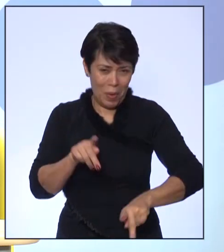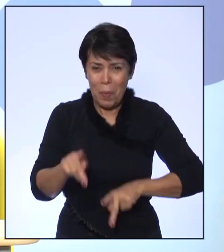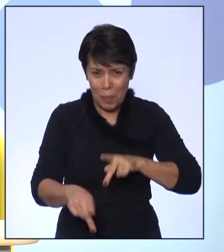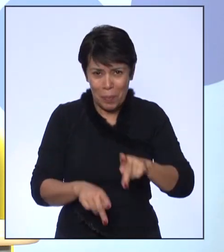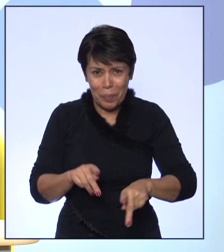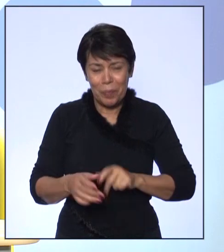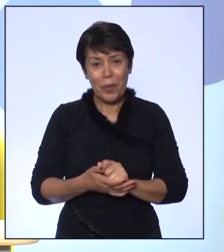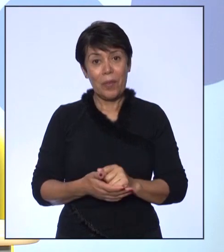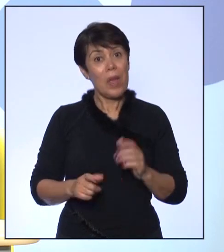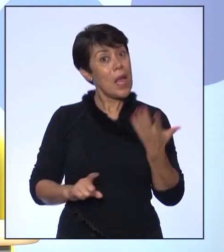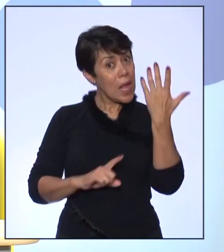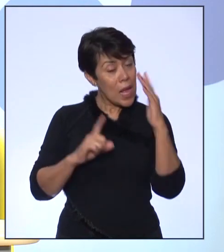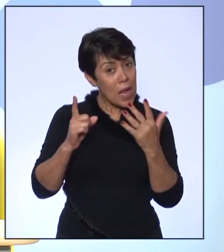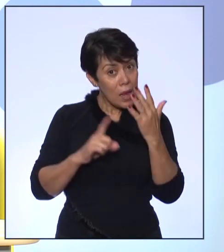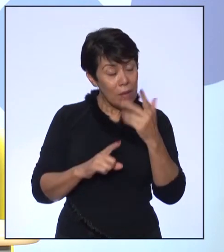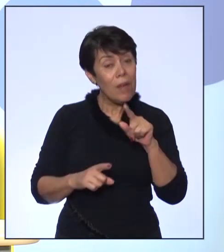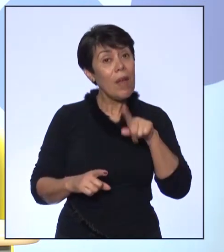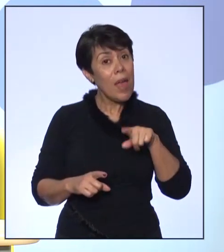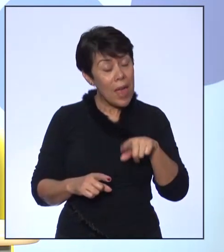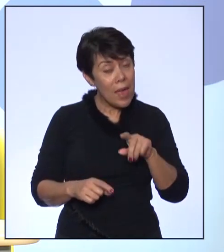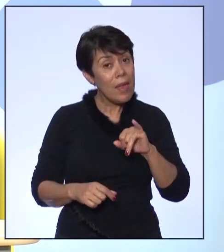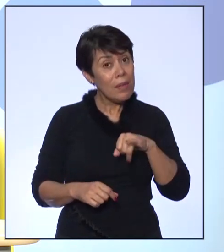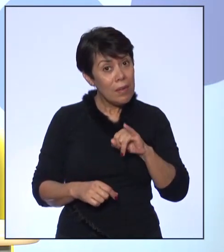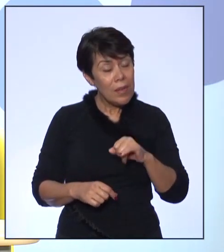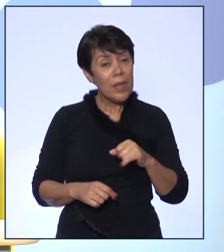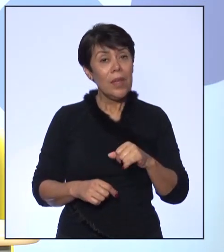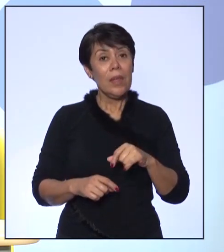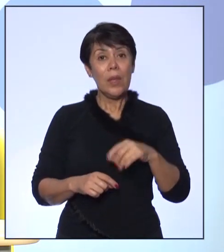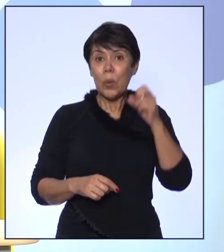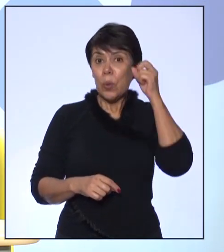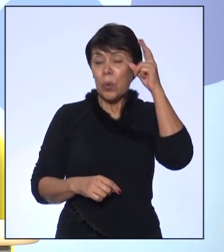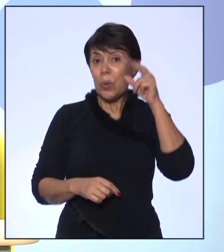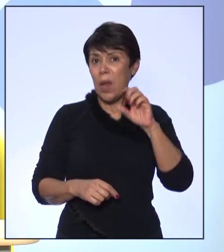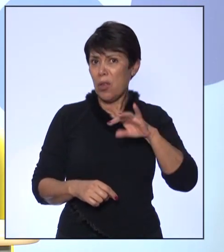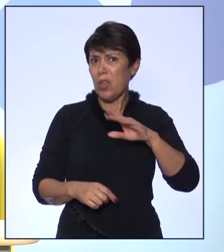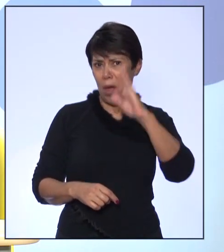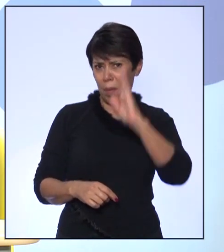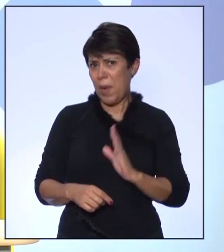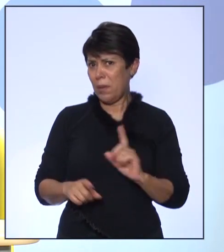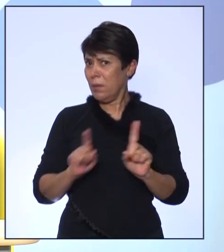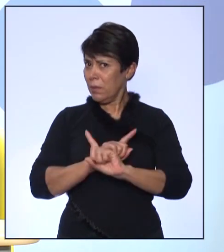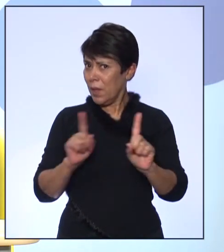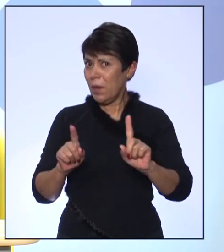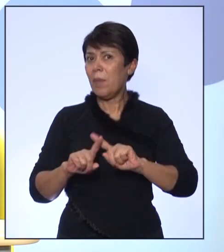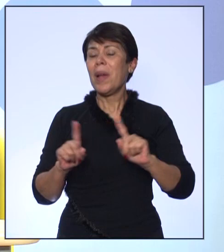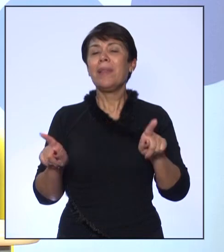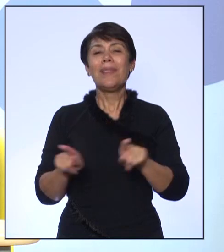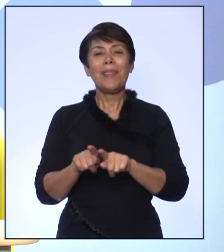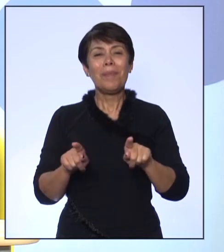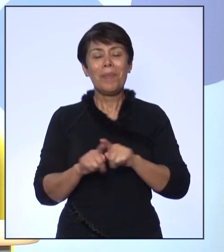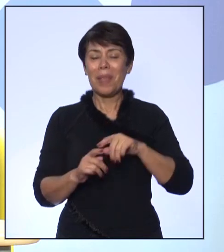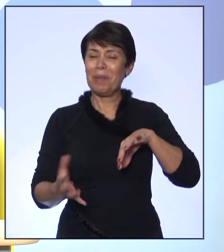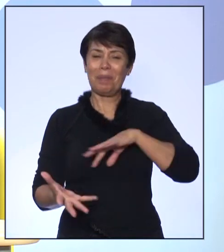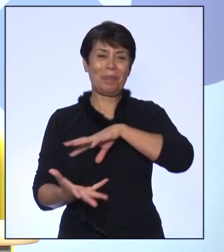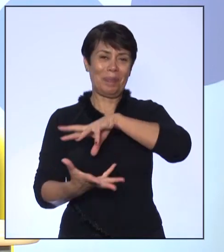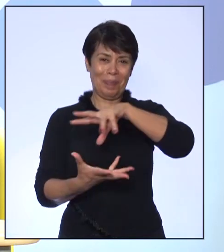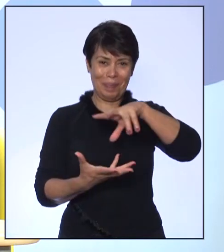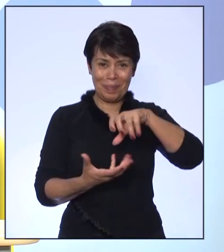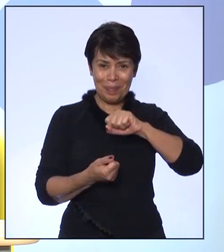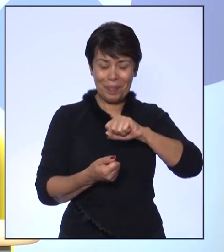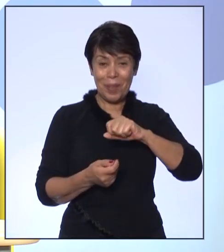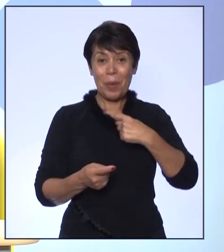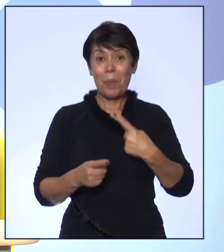O carnaval, na verdade, ele é um patrimônio cultural imaterial não apenas do Brasil, né? Mas ele é da humanidade, uma vez que